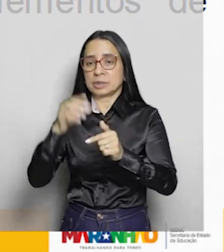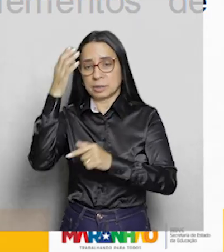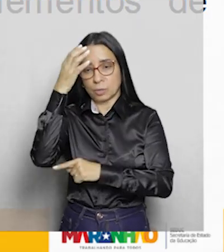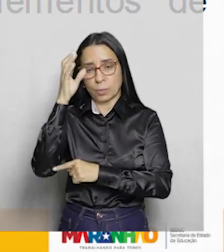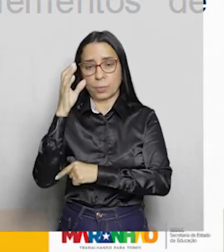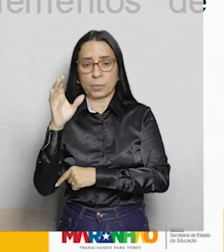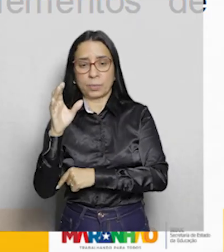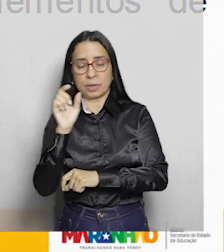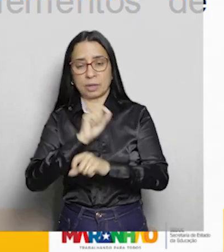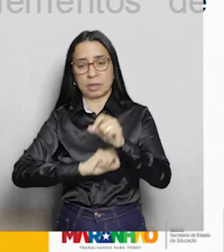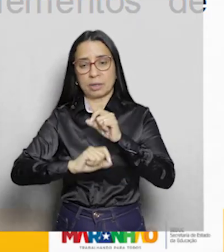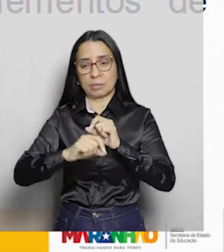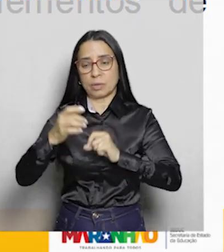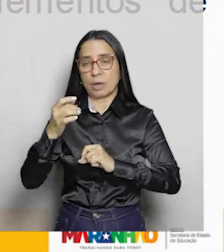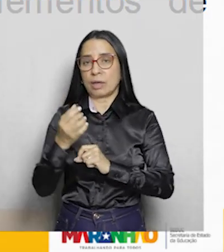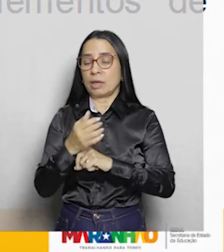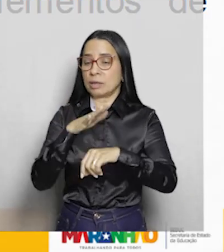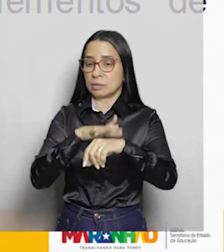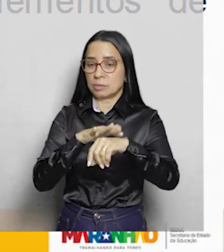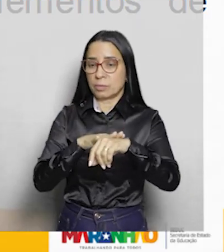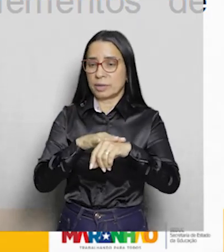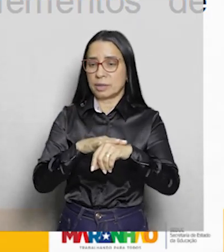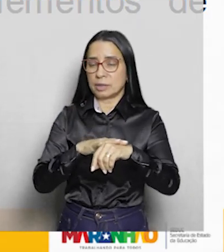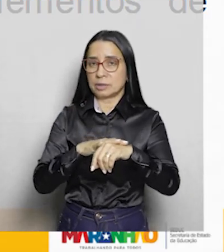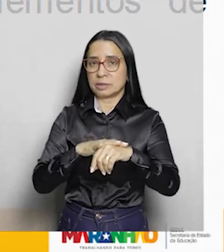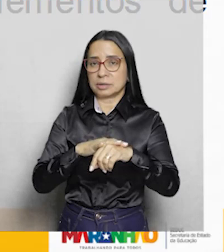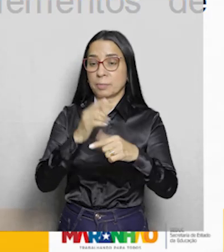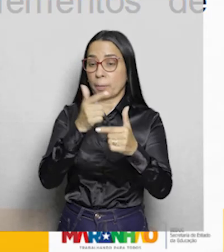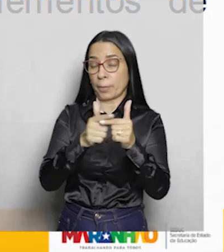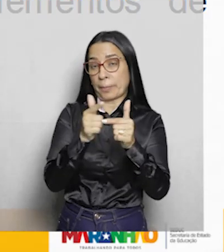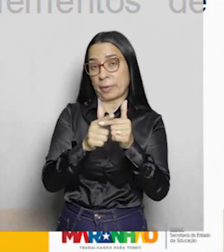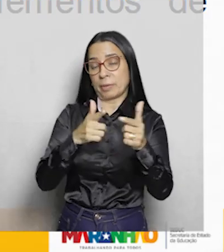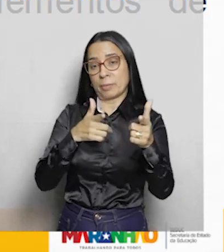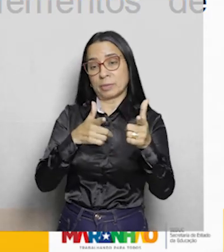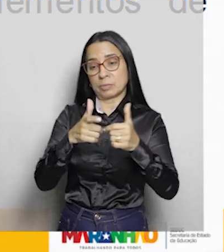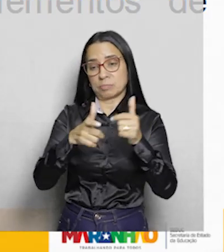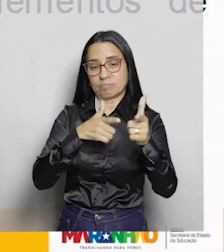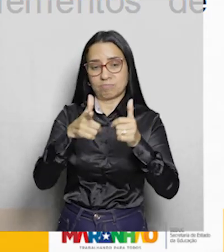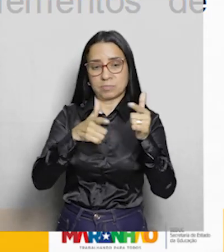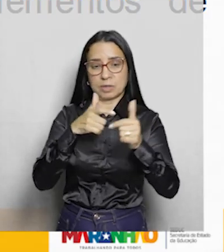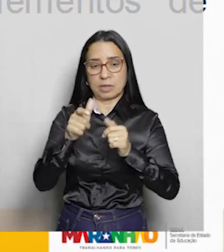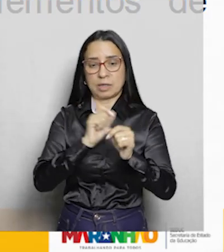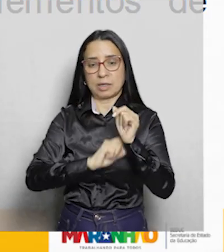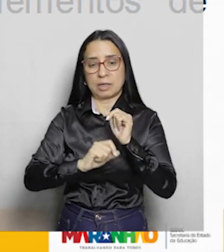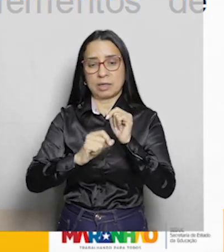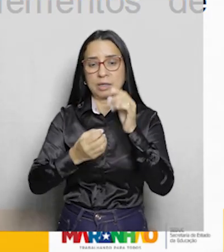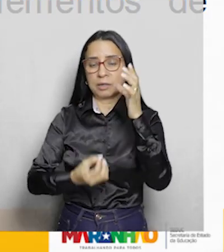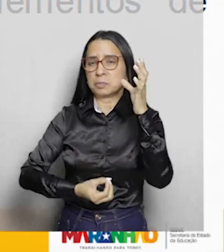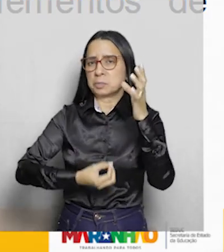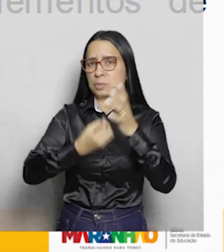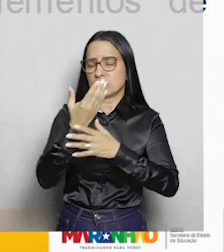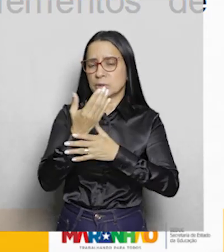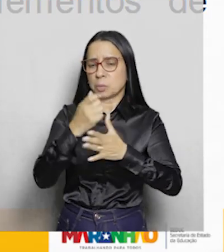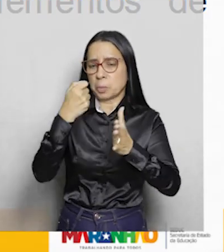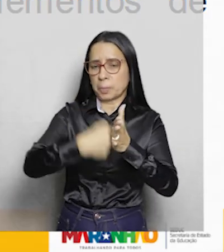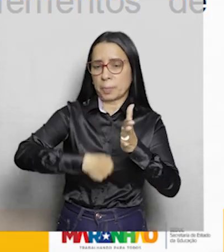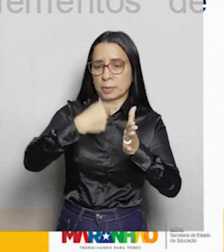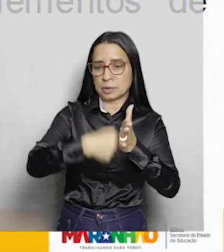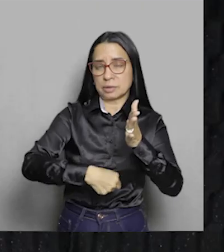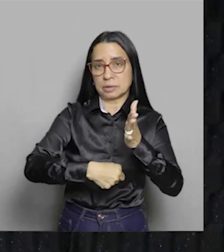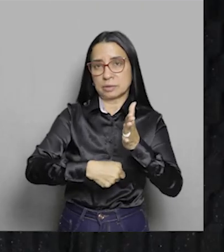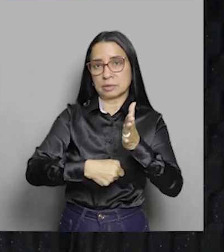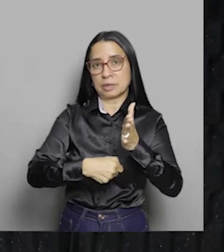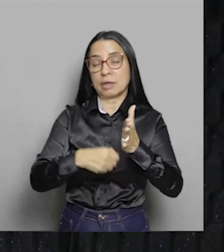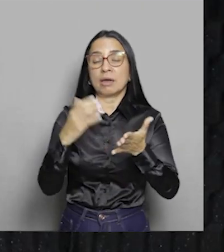doenças, conflitos, guerras, né, geradores de massacres. São alguns dos elementos a que tiram os